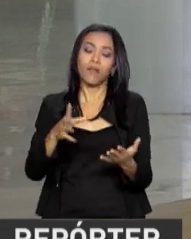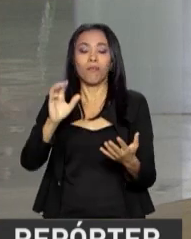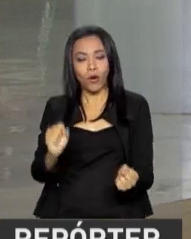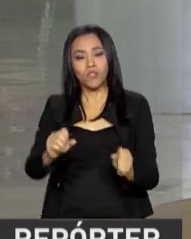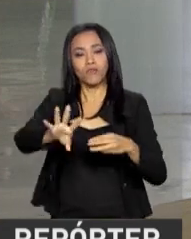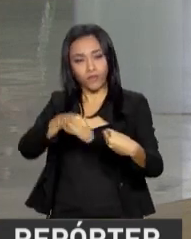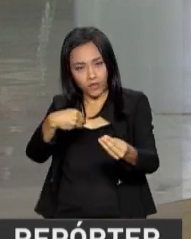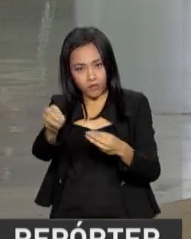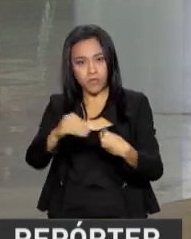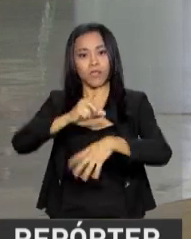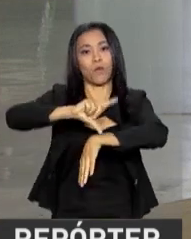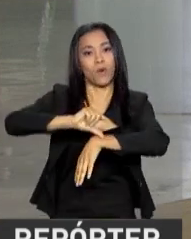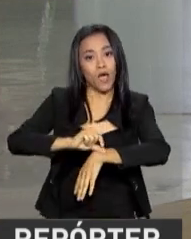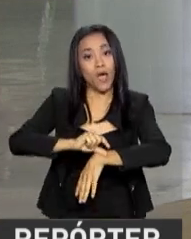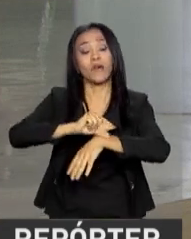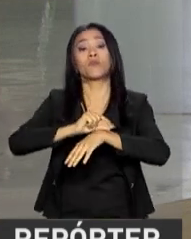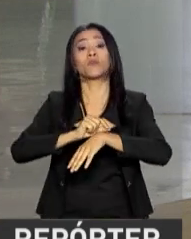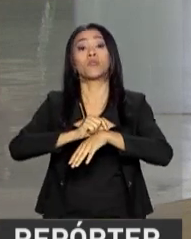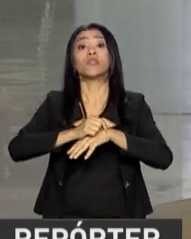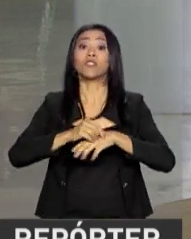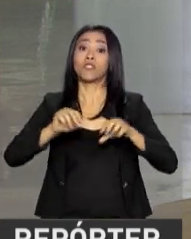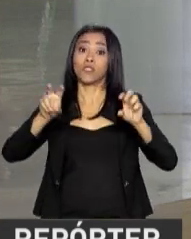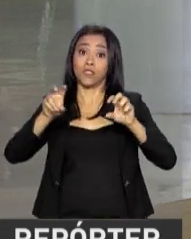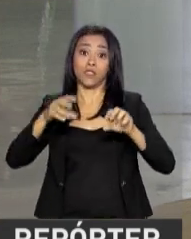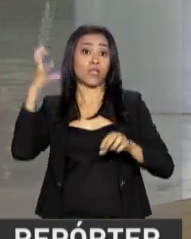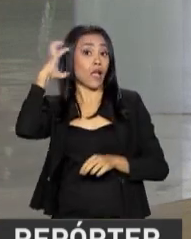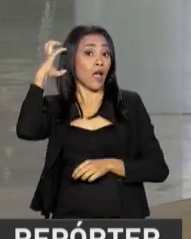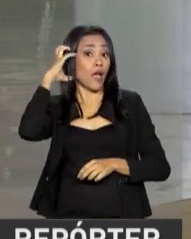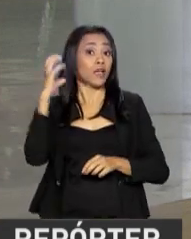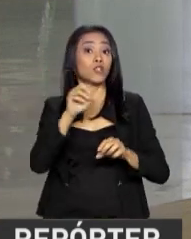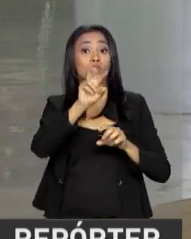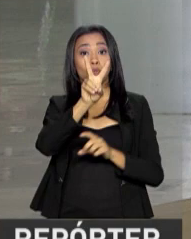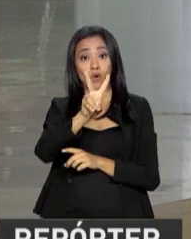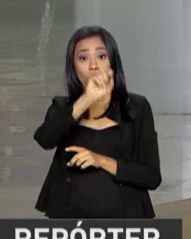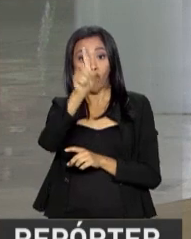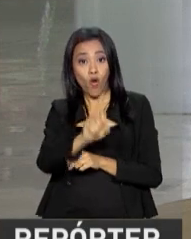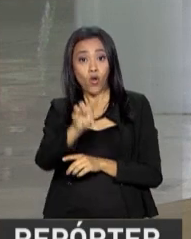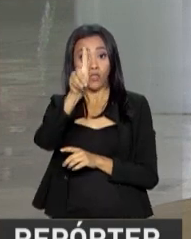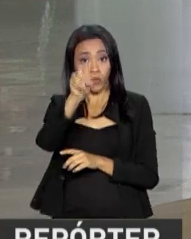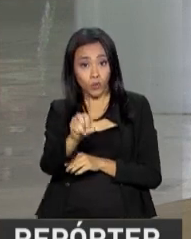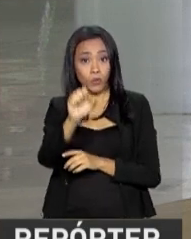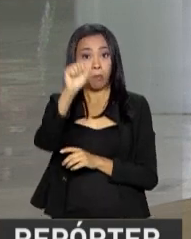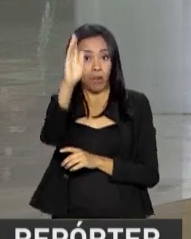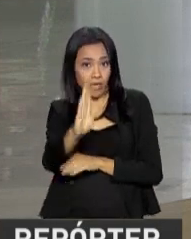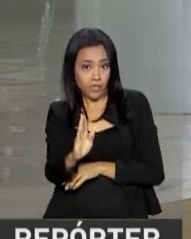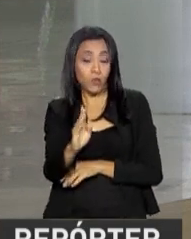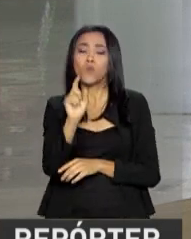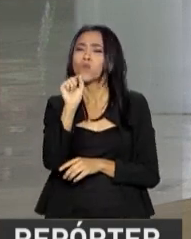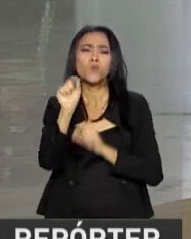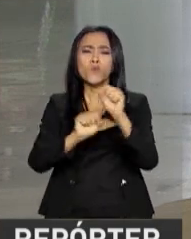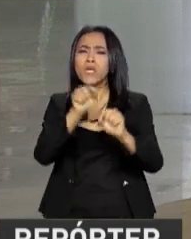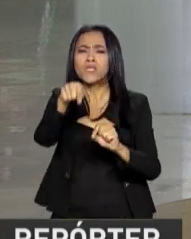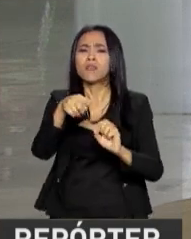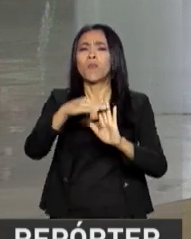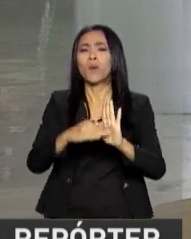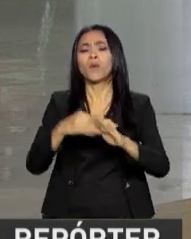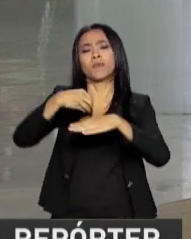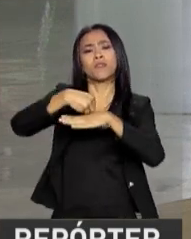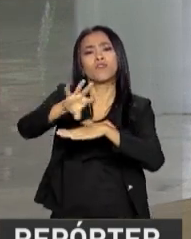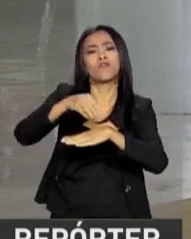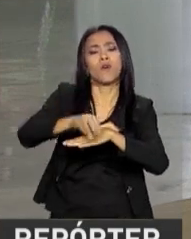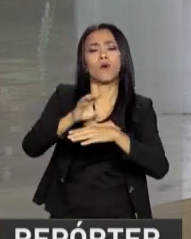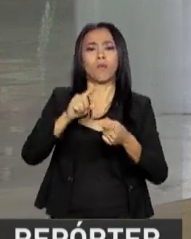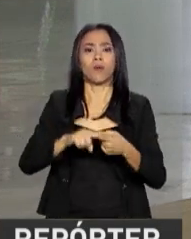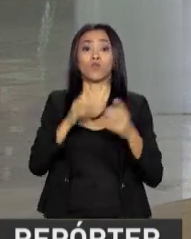flexibilizado e o lembram que o avanço do brasil traz informações dos poderes executivo legislativo